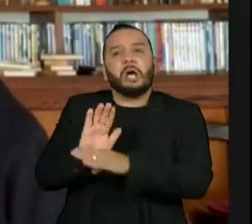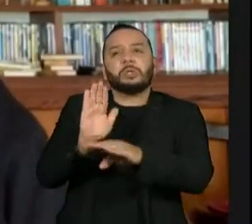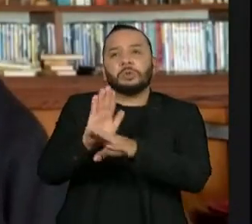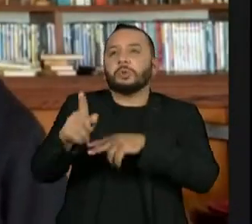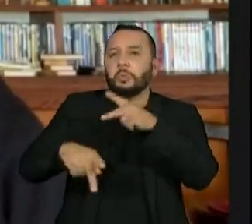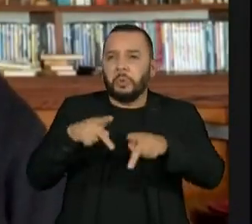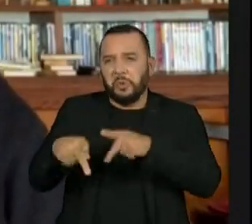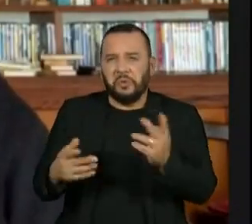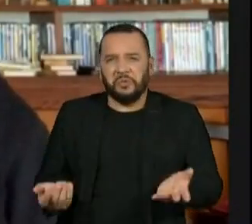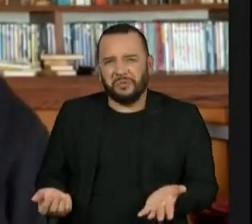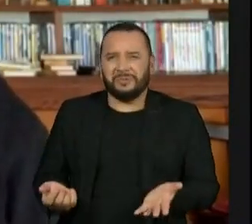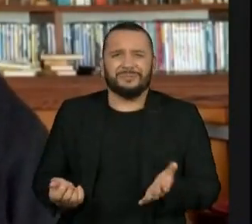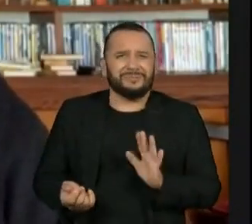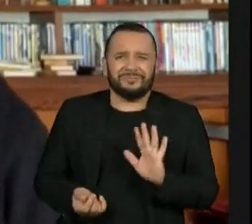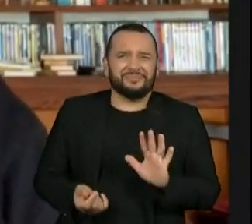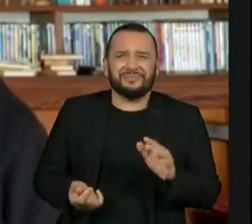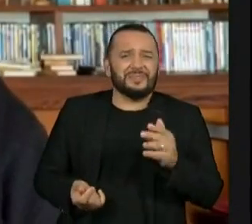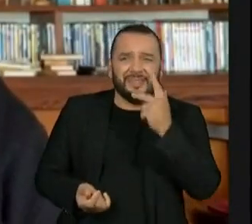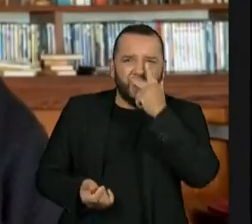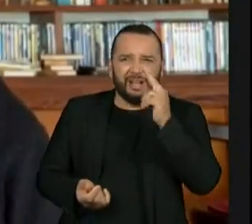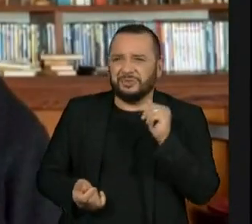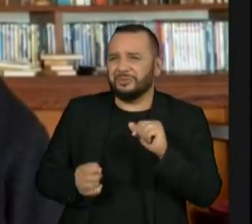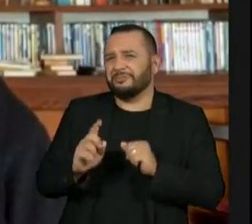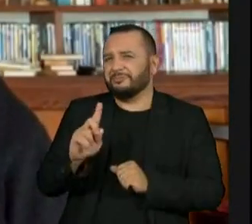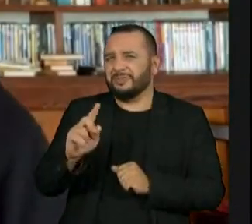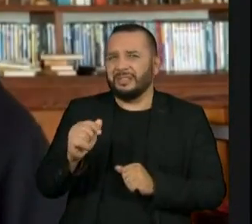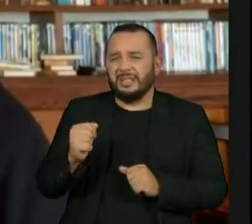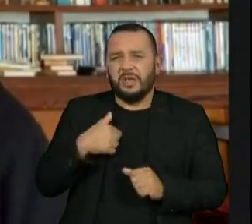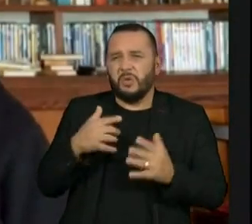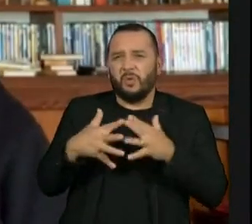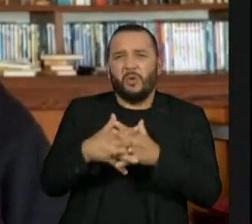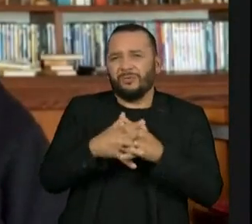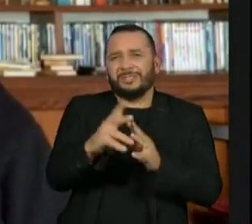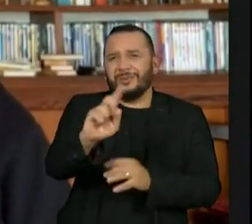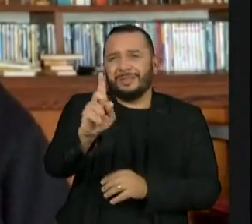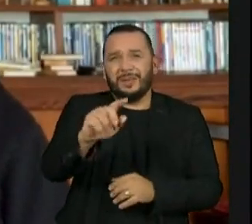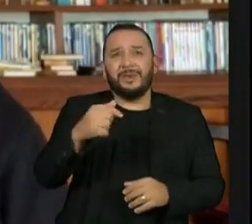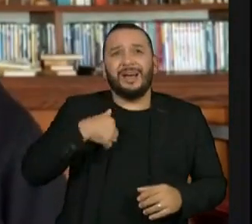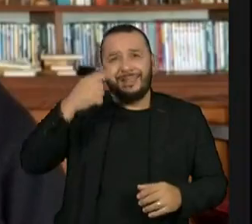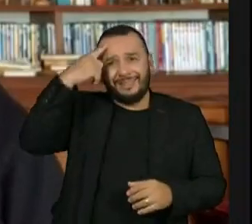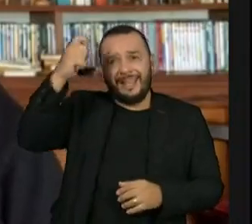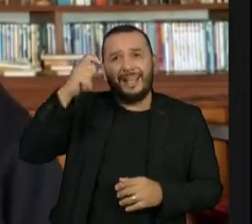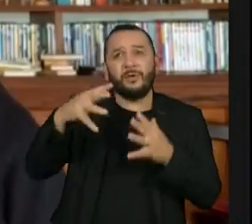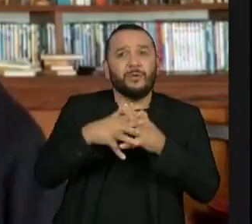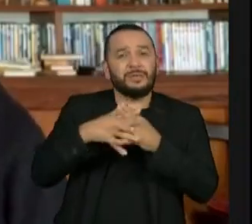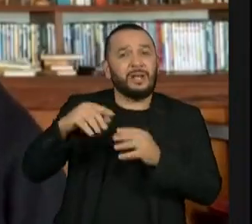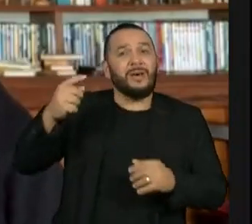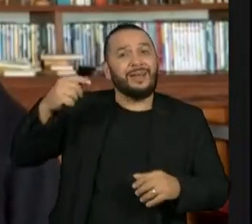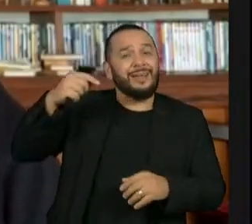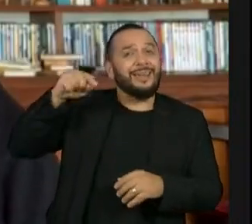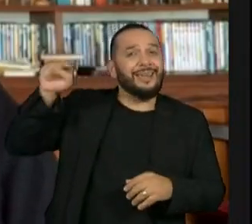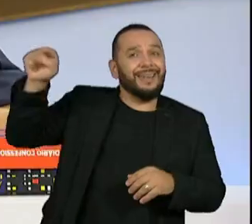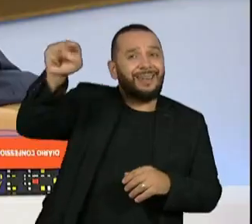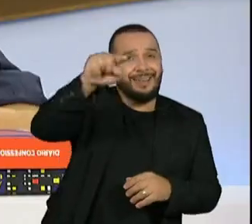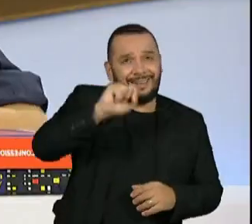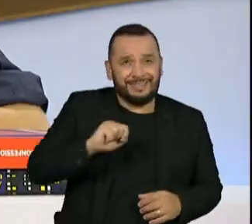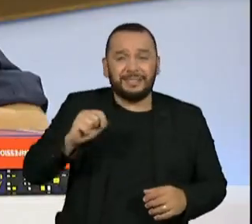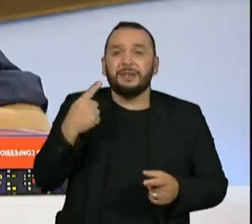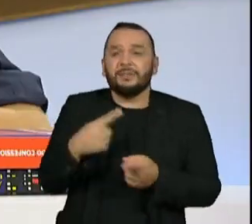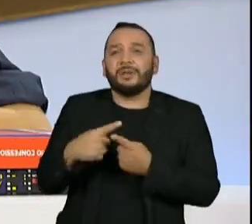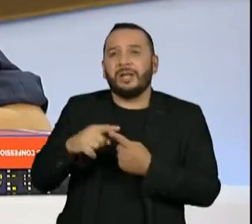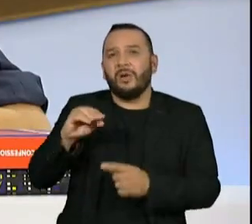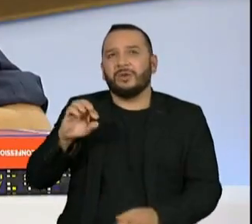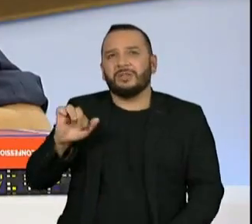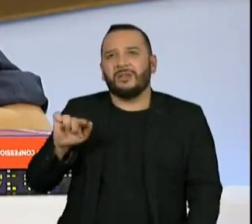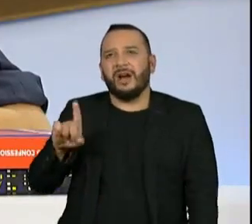revista Antropofagia. Então, quer dizer, eu não estou confundindo. Né, quem fez essa grande confusão, na verdade, foram eles. Né? Quando o Oswaldo Andrade começou a dizer